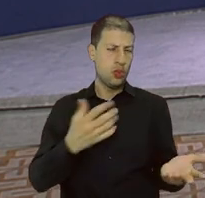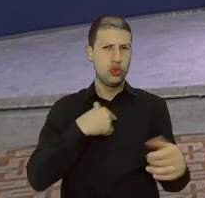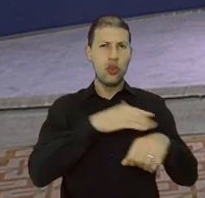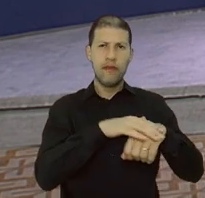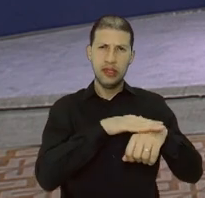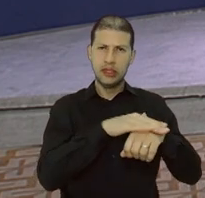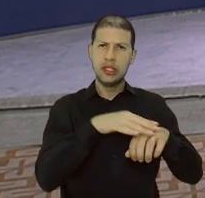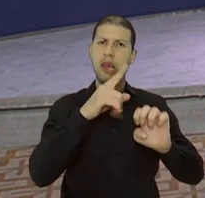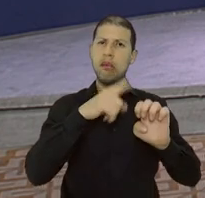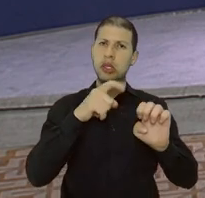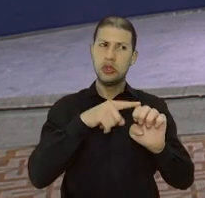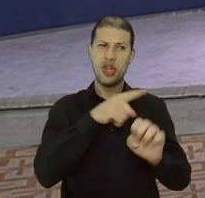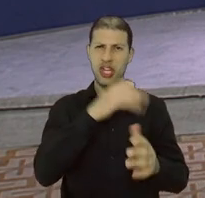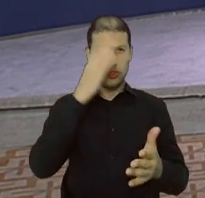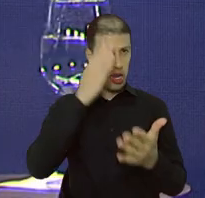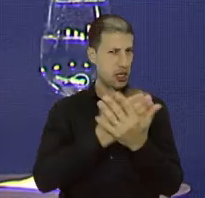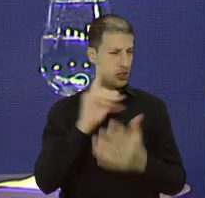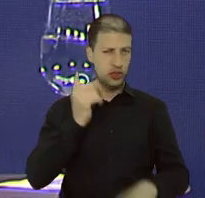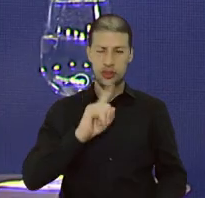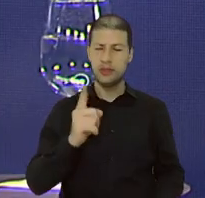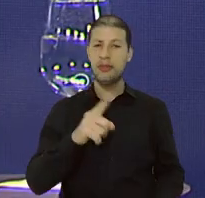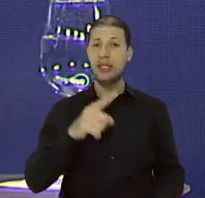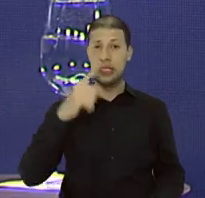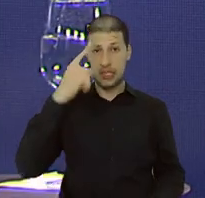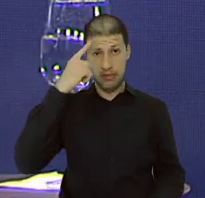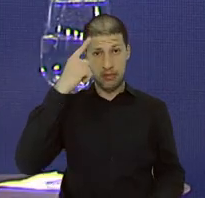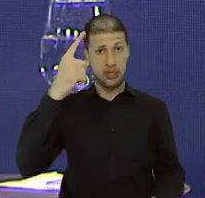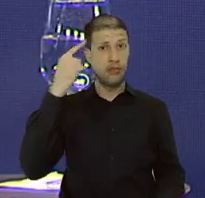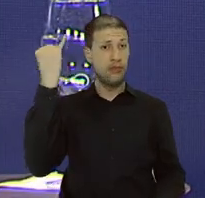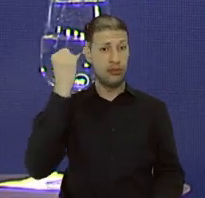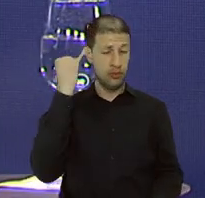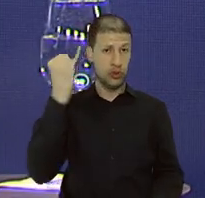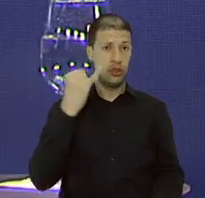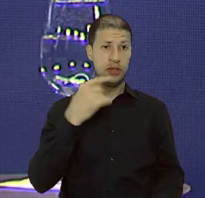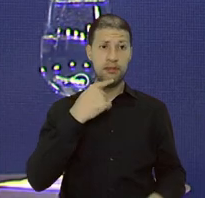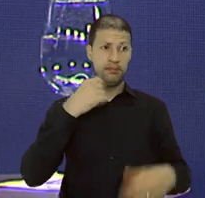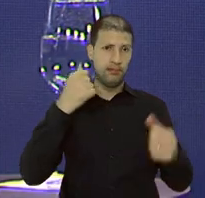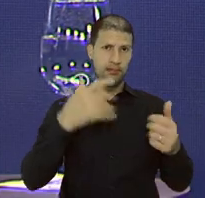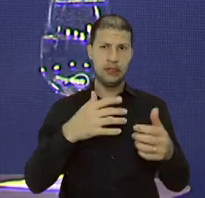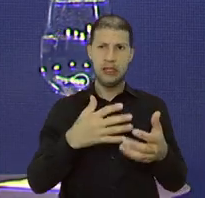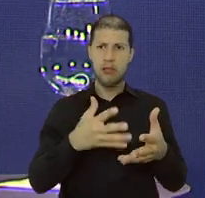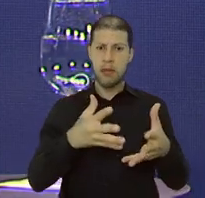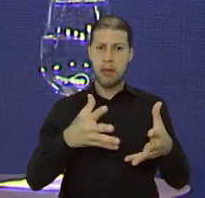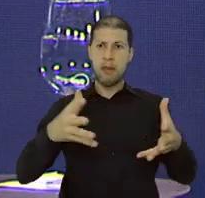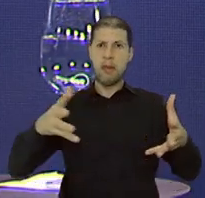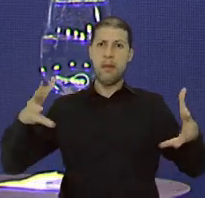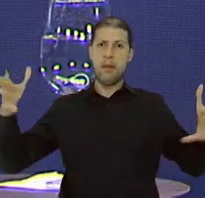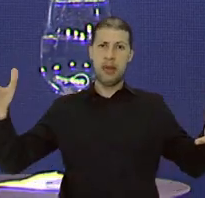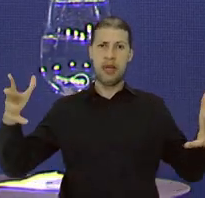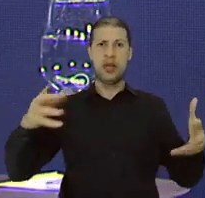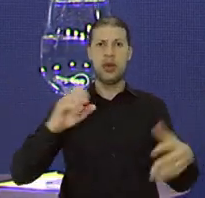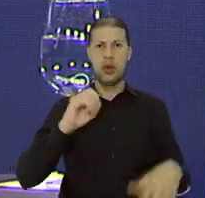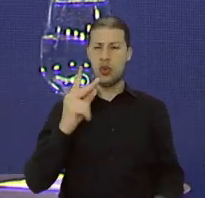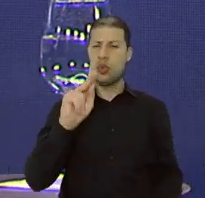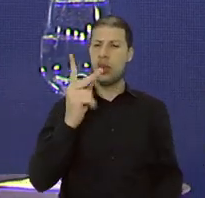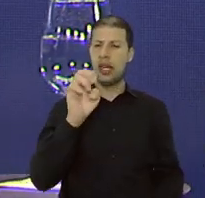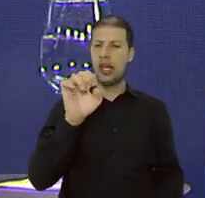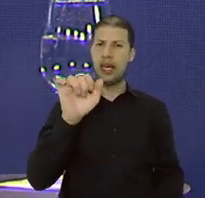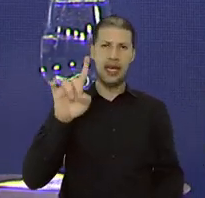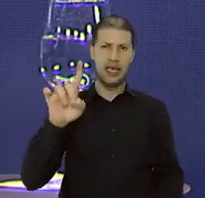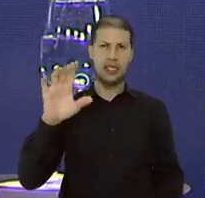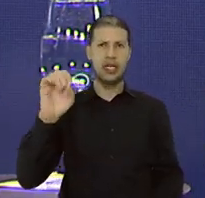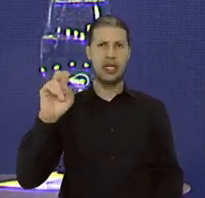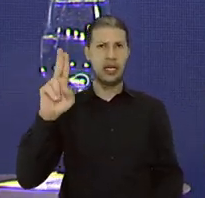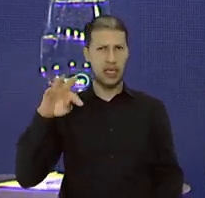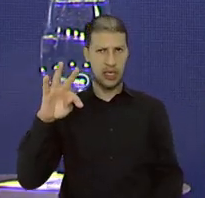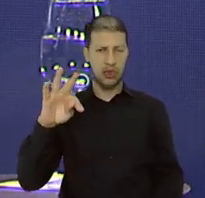empreendedores nem eles acreditavam Mas eles achavam que era importante justificar a expansão geográfica ou expansão de expansão de linha de